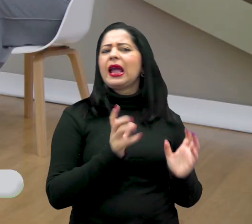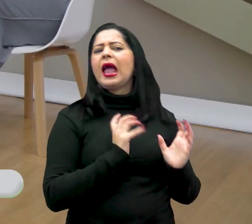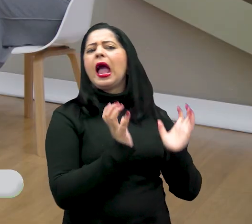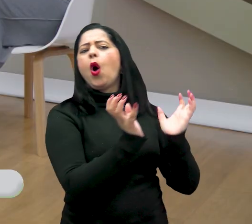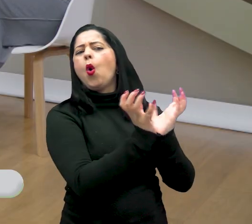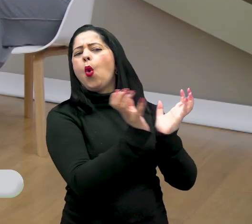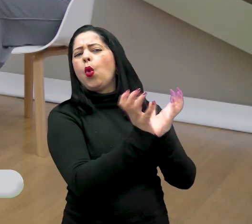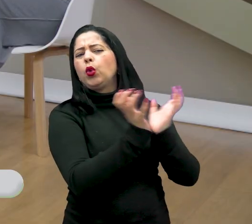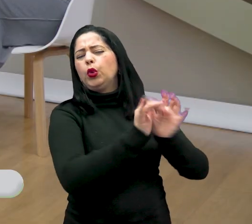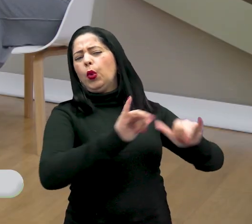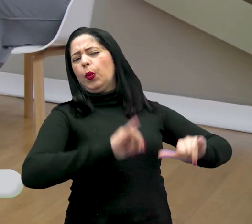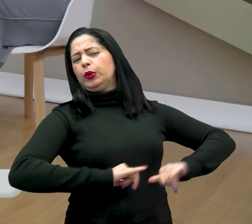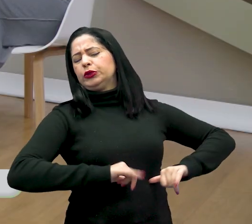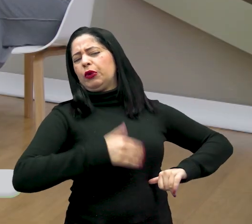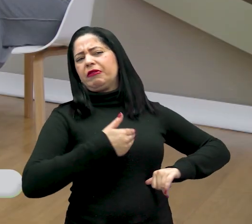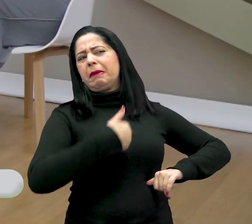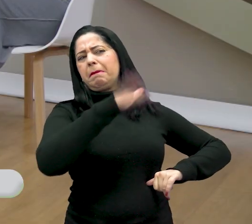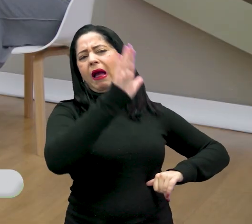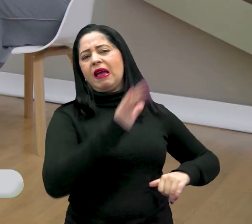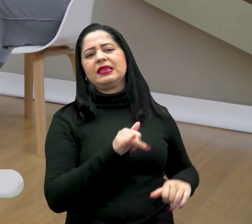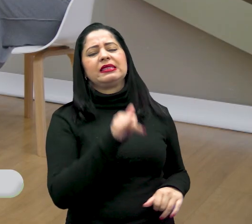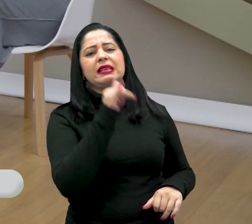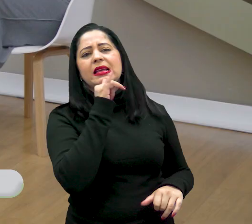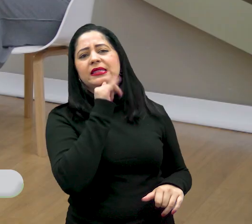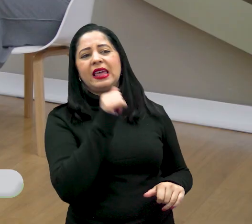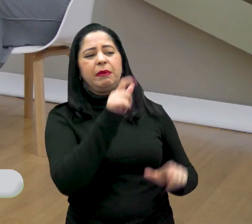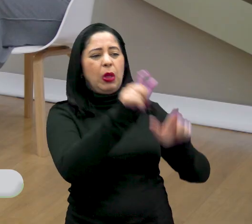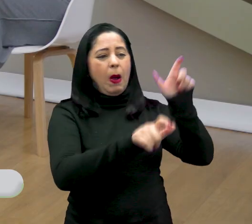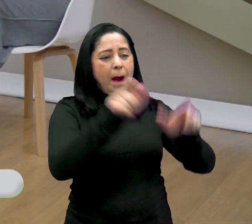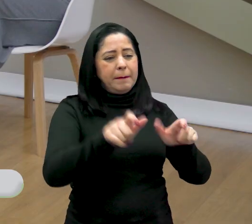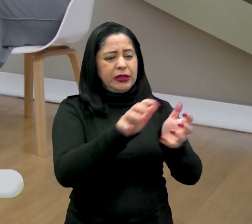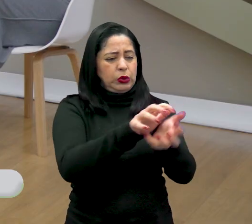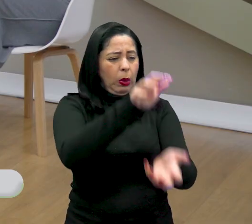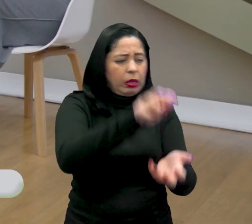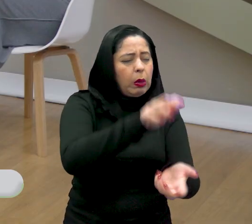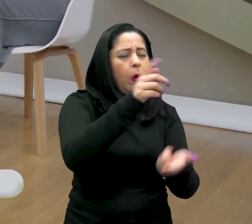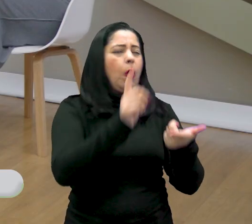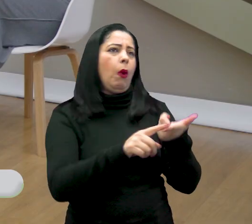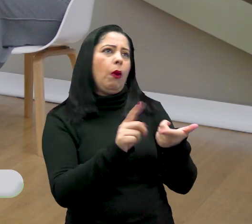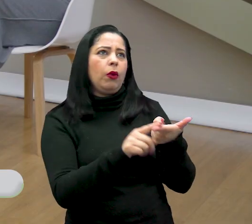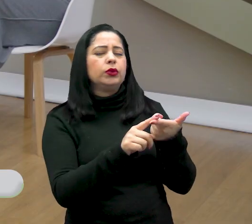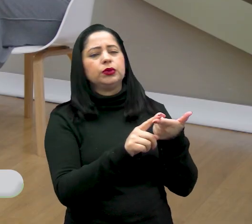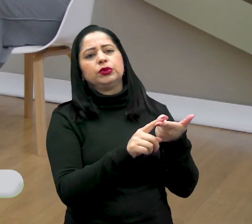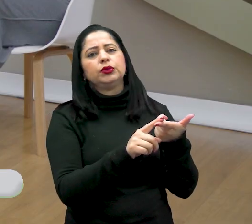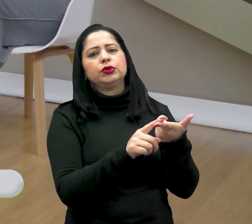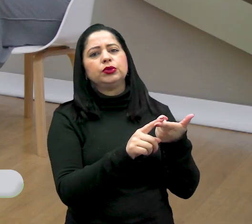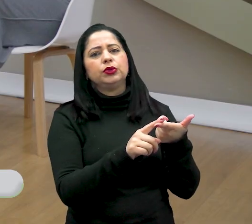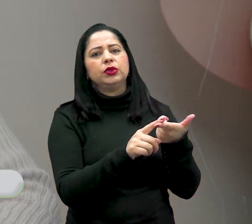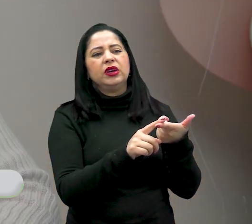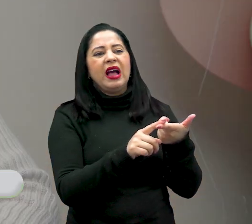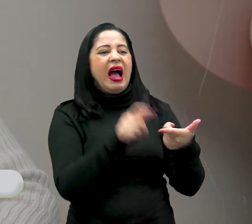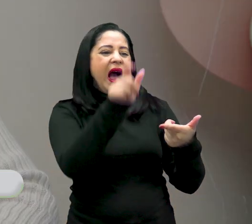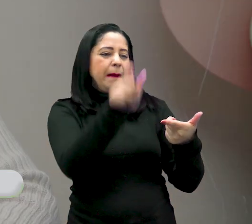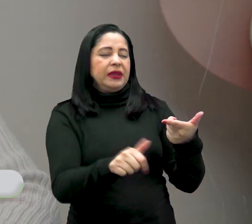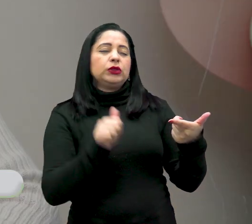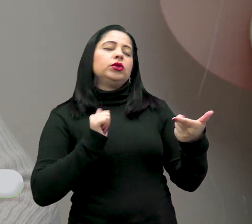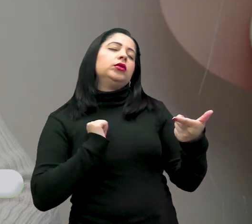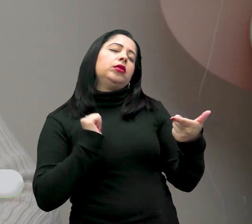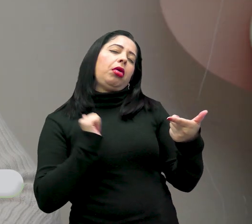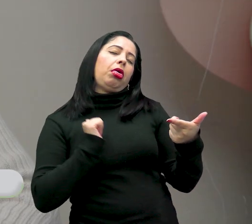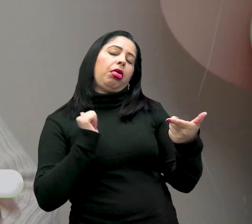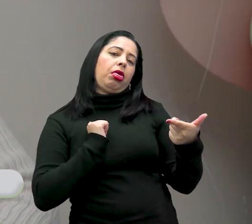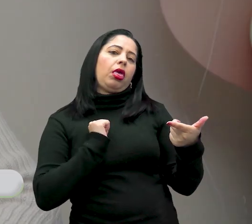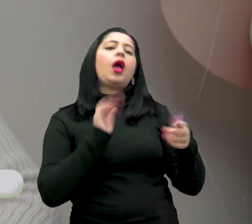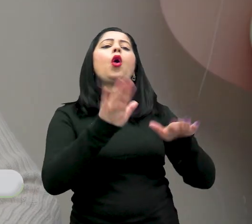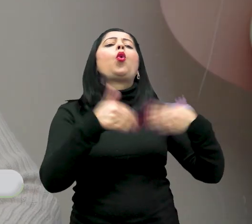grupo específico que sofre mais? A gente está falando, por exemplo, ou de pessoas com idade mais avançada, ou de repente uma pessoa que não tem um estilo de vida